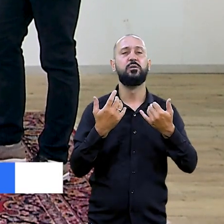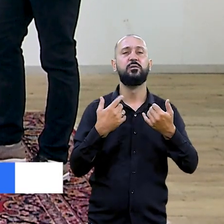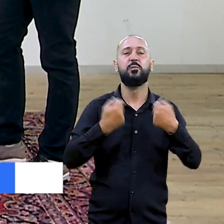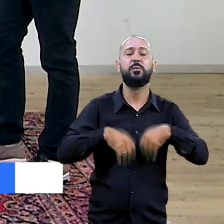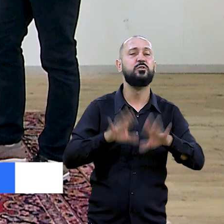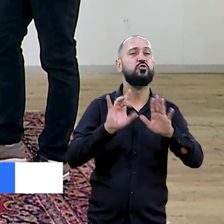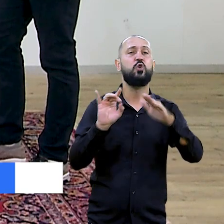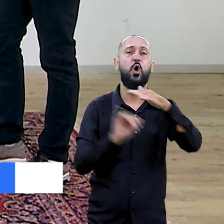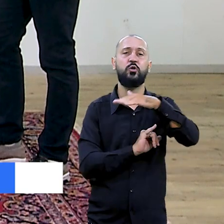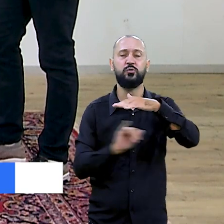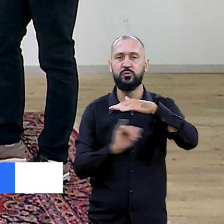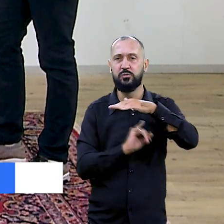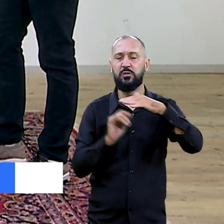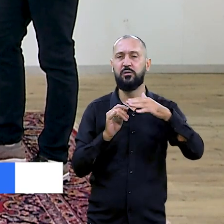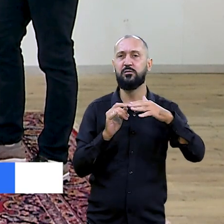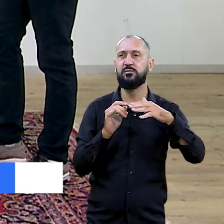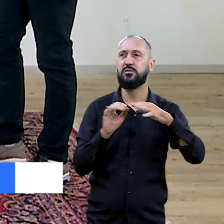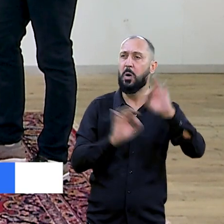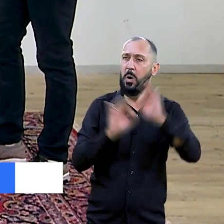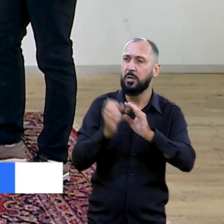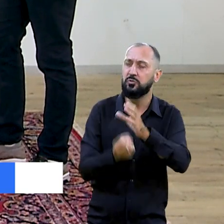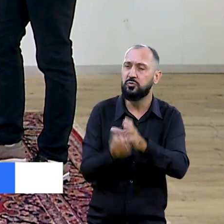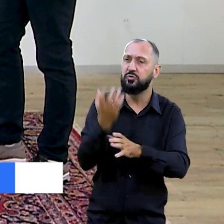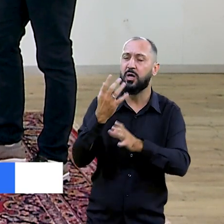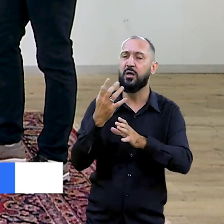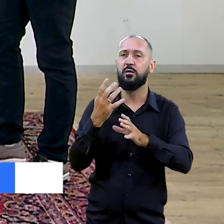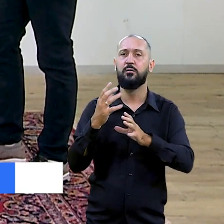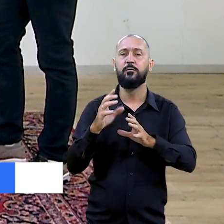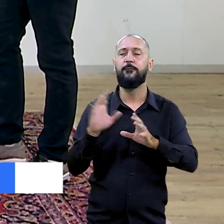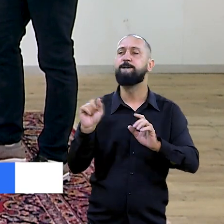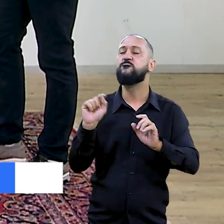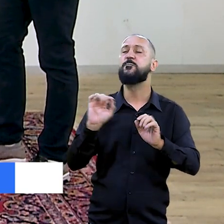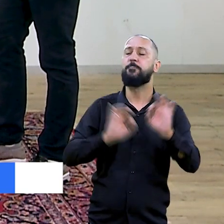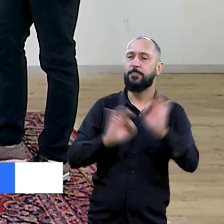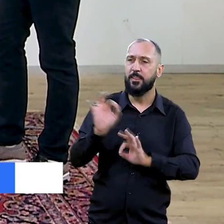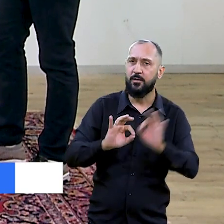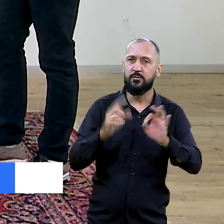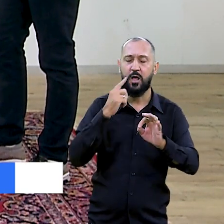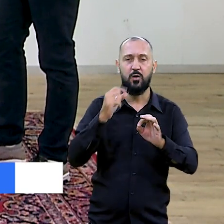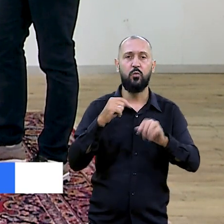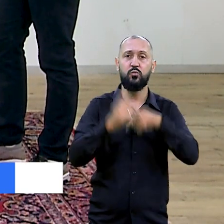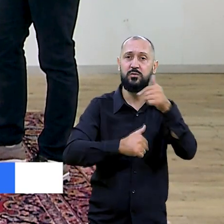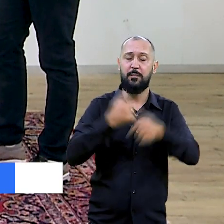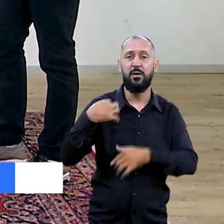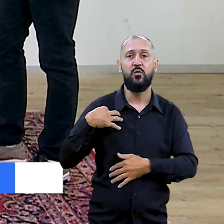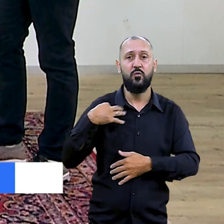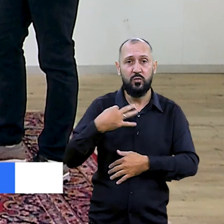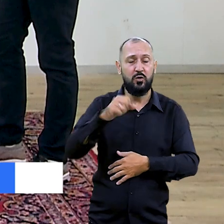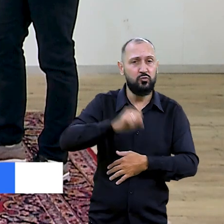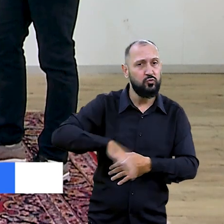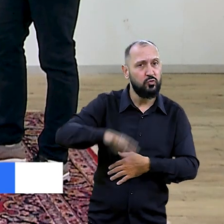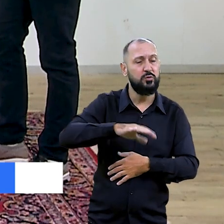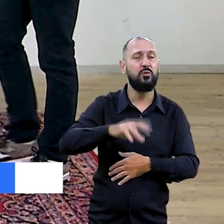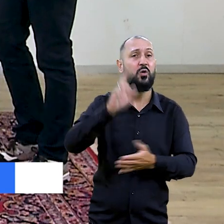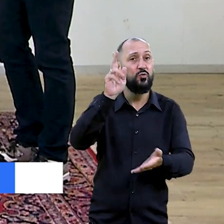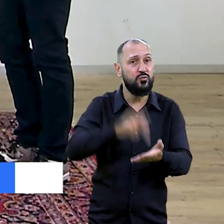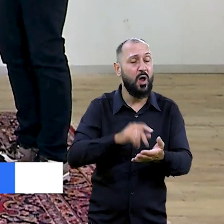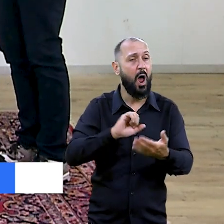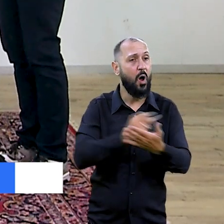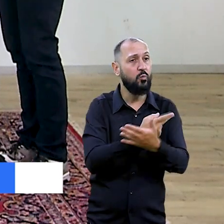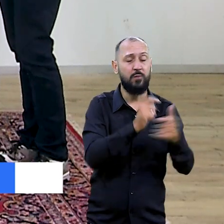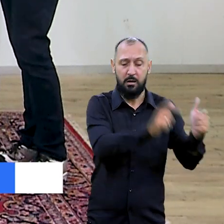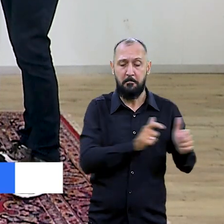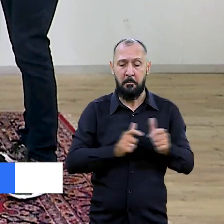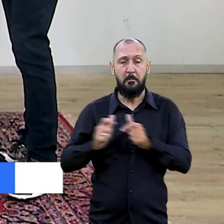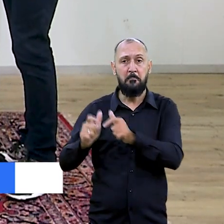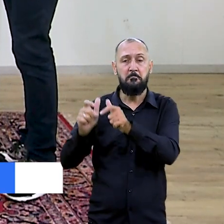Mas você pode atender, não precisa ter uma entidade assim, estabelecida, né? Formalizada. O trabalho voluntário